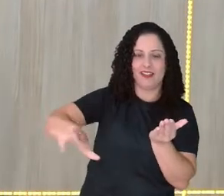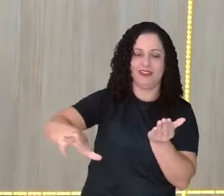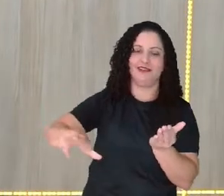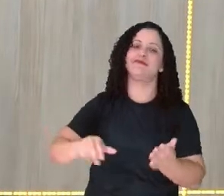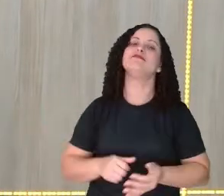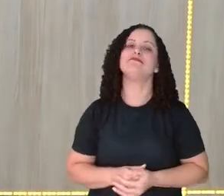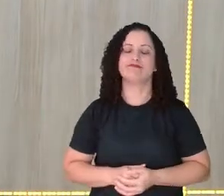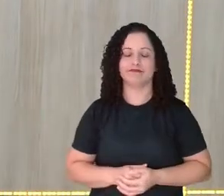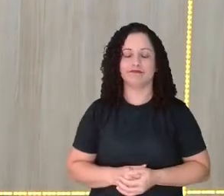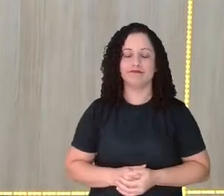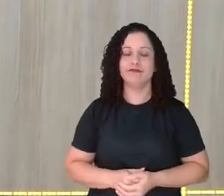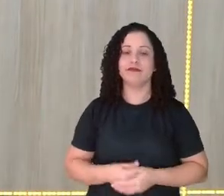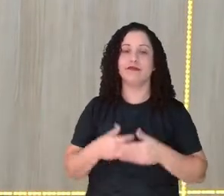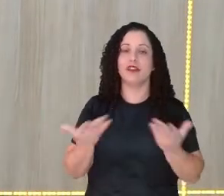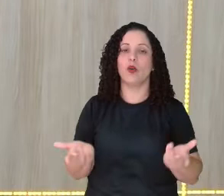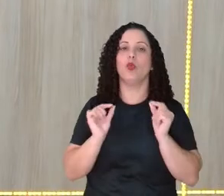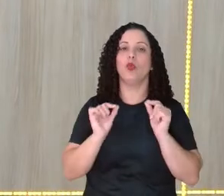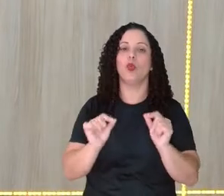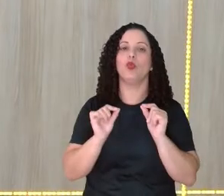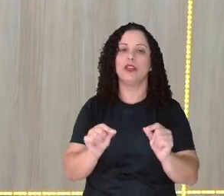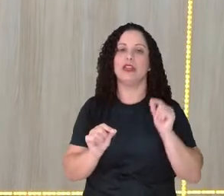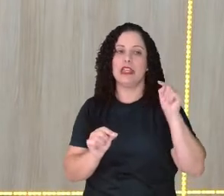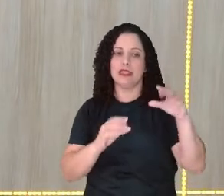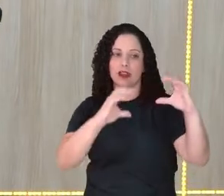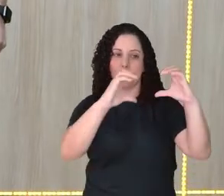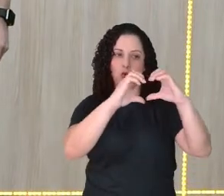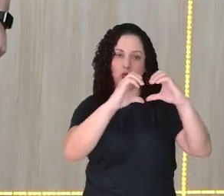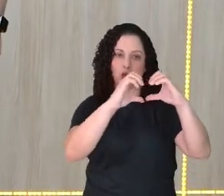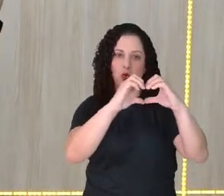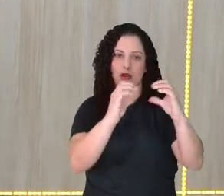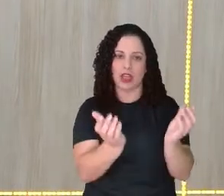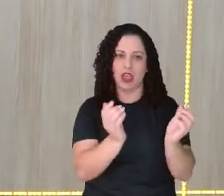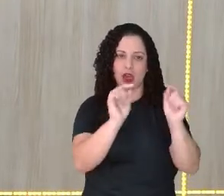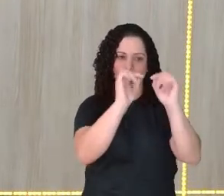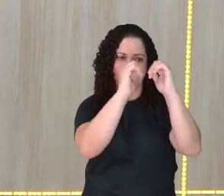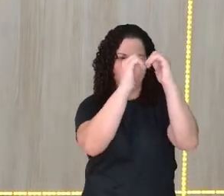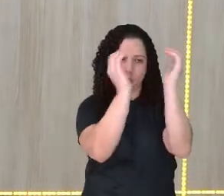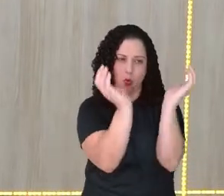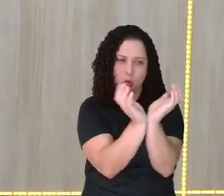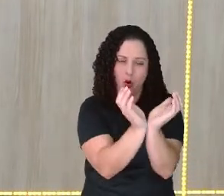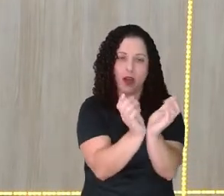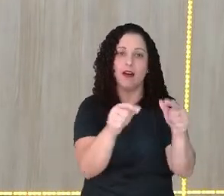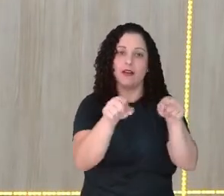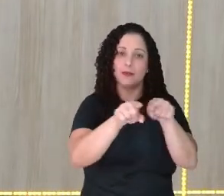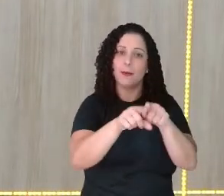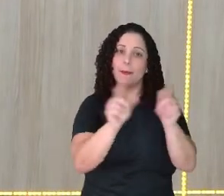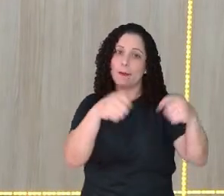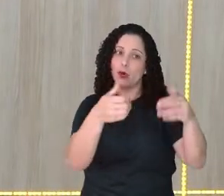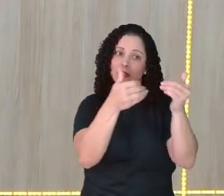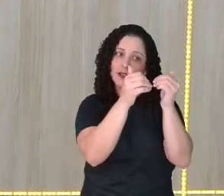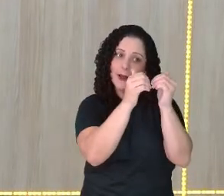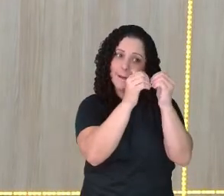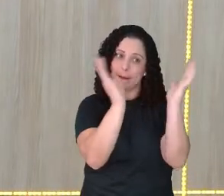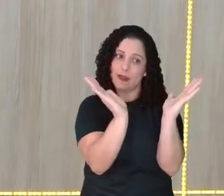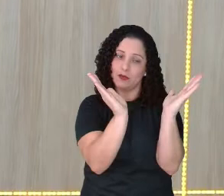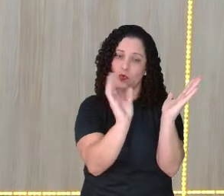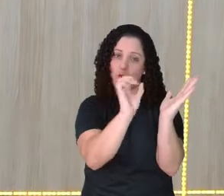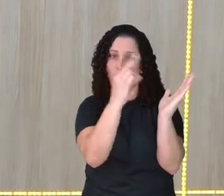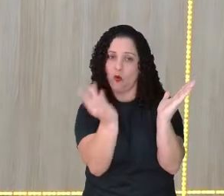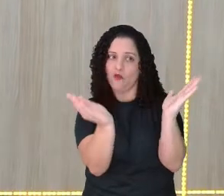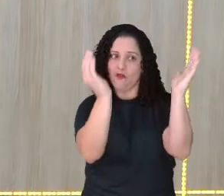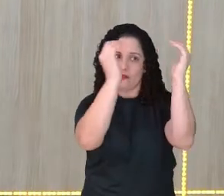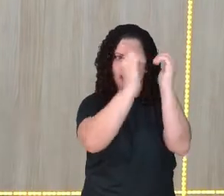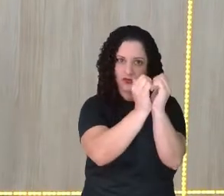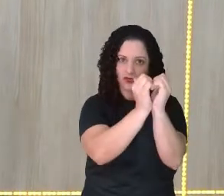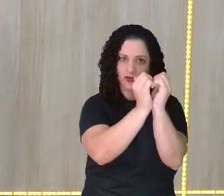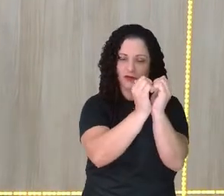relação de que as linhas não poligonais, elas também podem ser abertas ou fechadas, beleza?